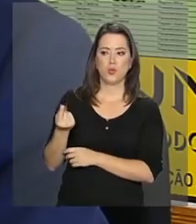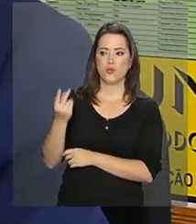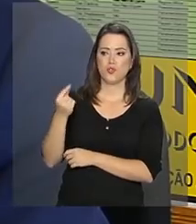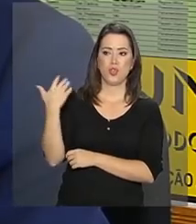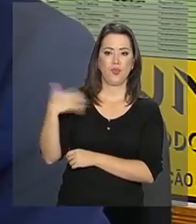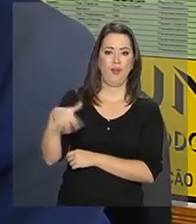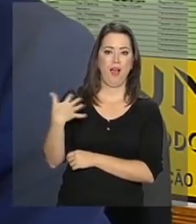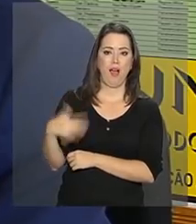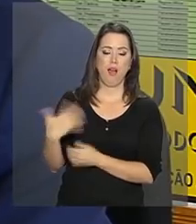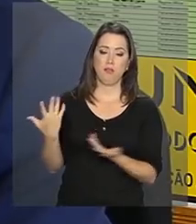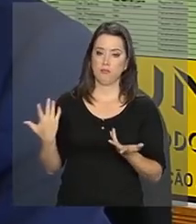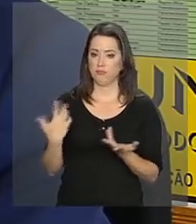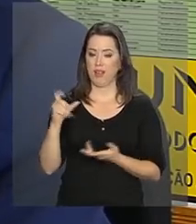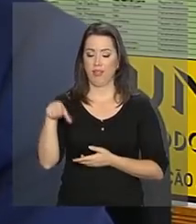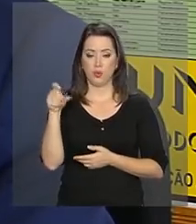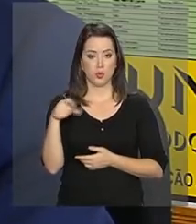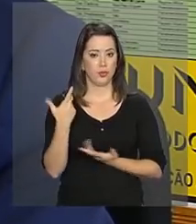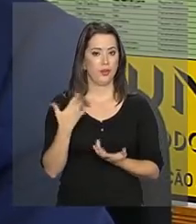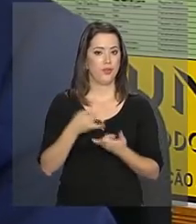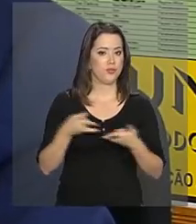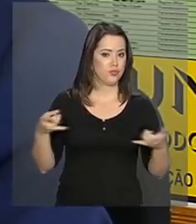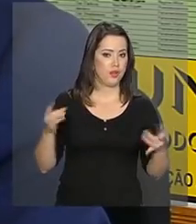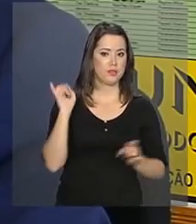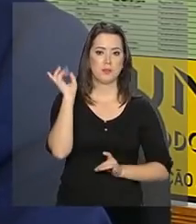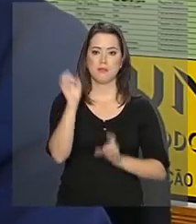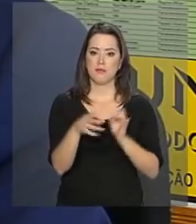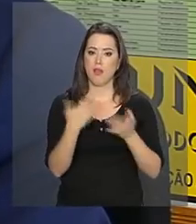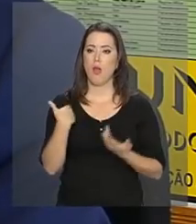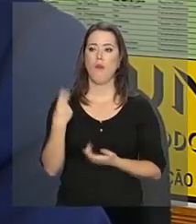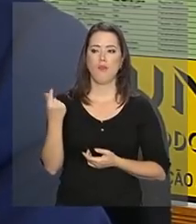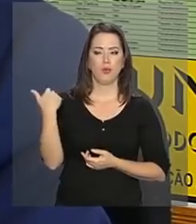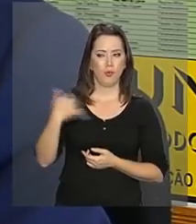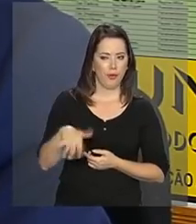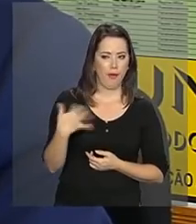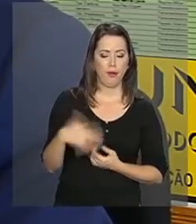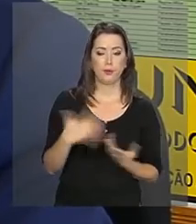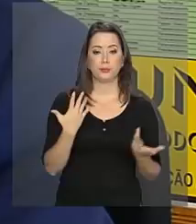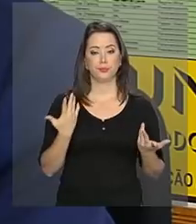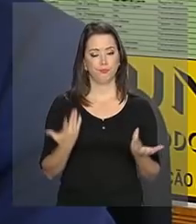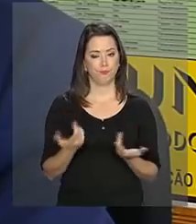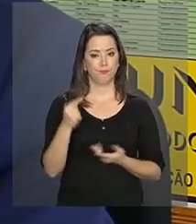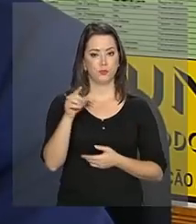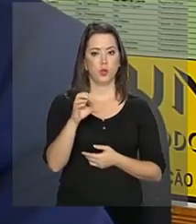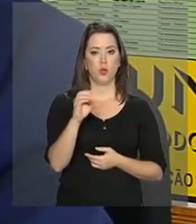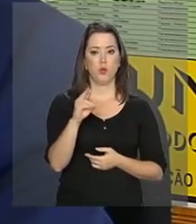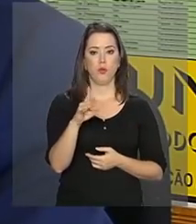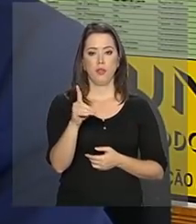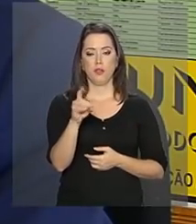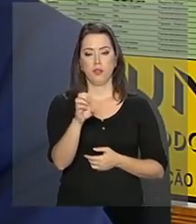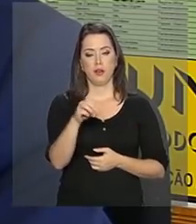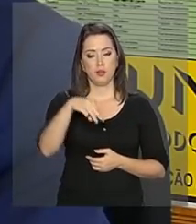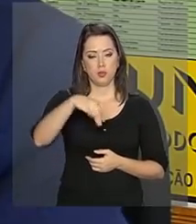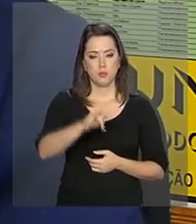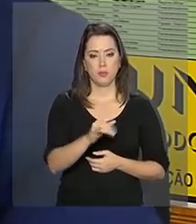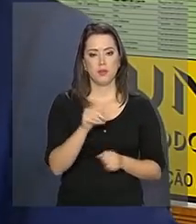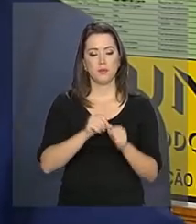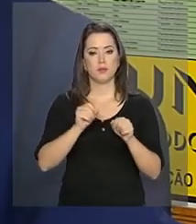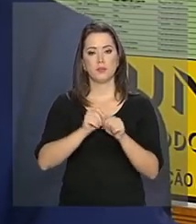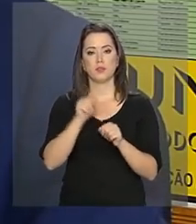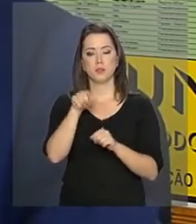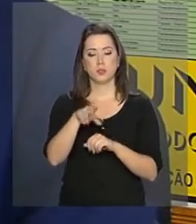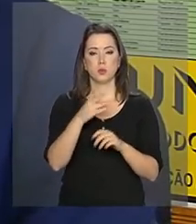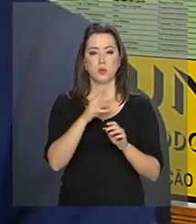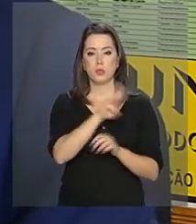cheque especial, cartão de crédito, que traz prejuízo para ele na sua operação. O CredMEI, ele faz com que